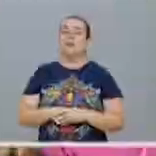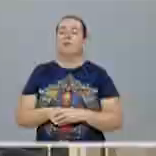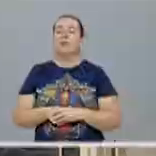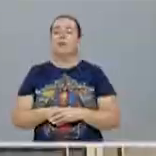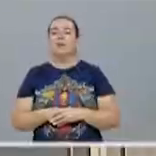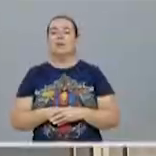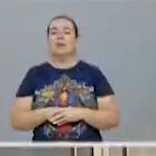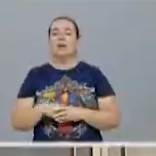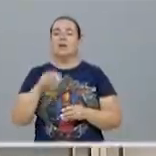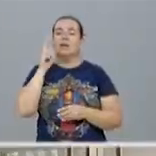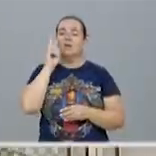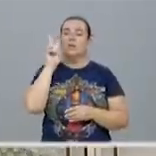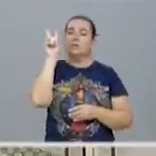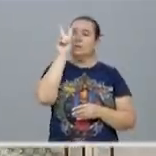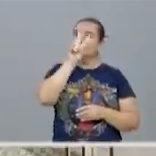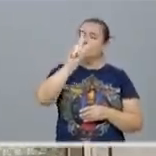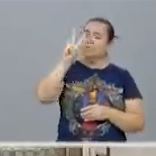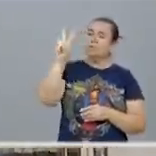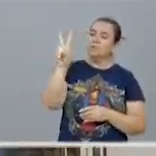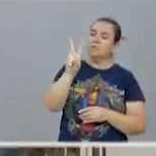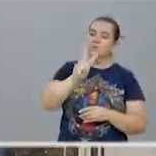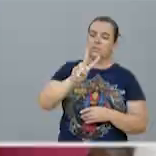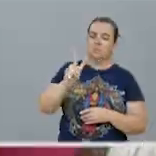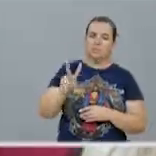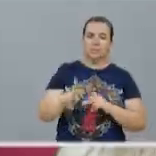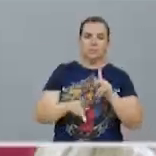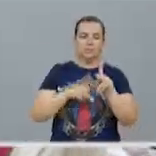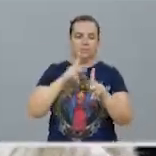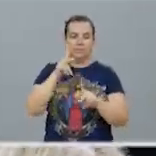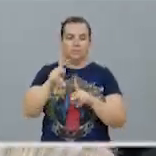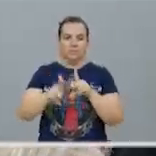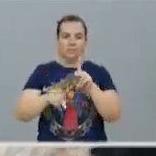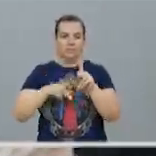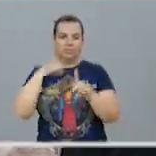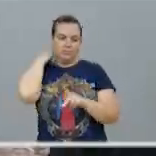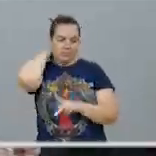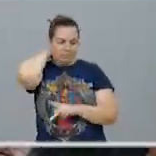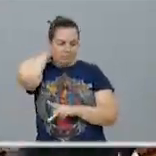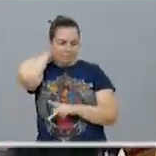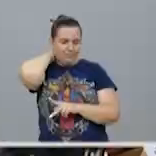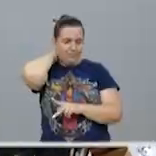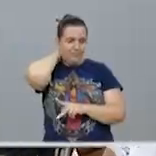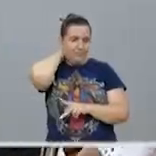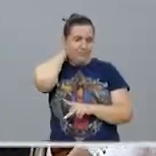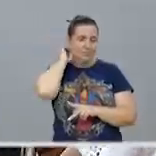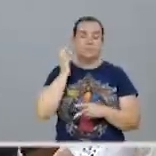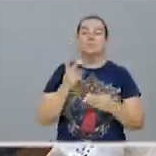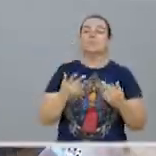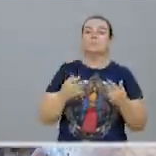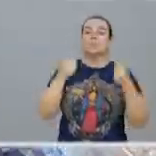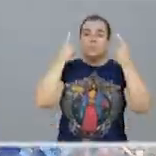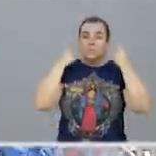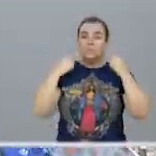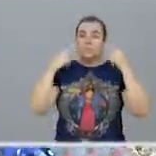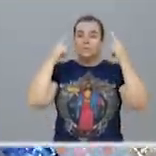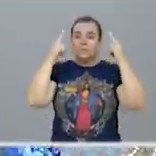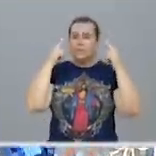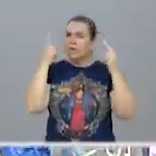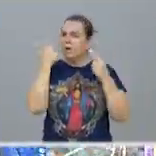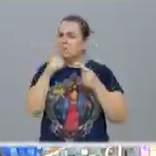Ao olhar a multidão, como ovelha sem